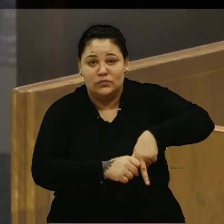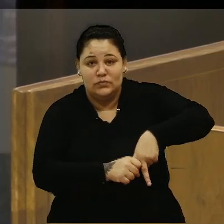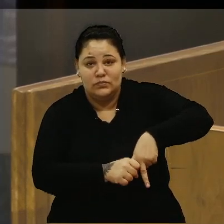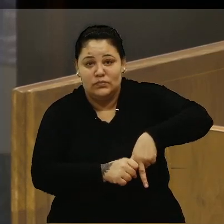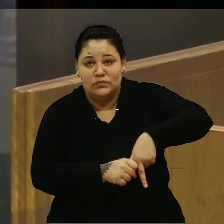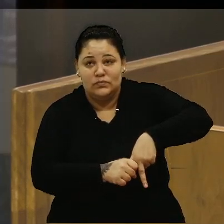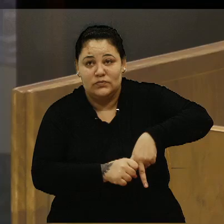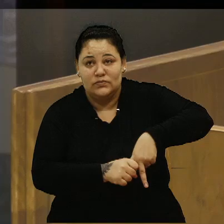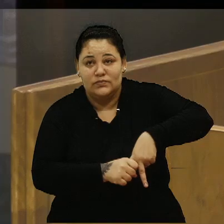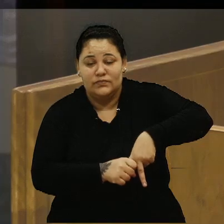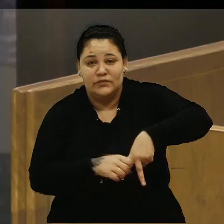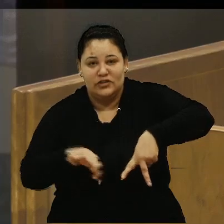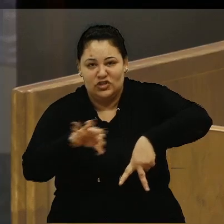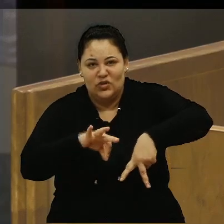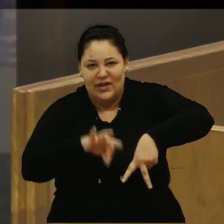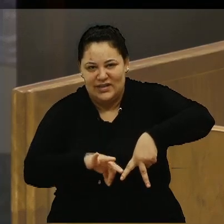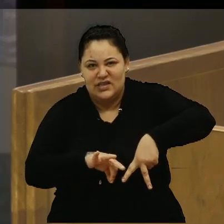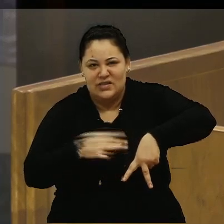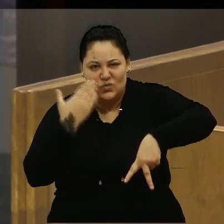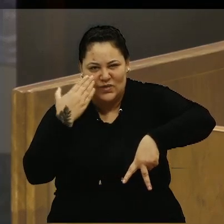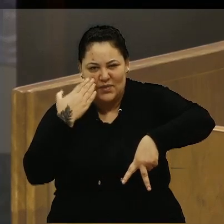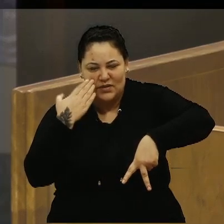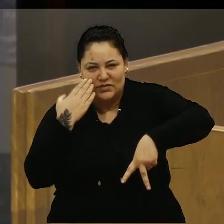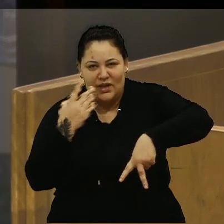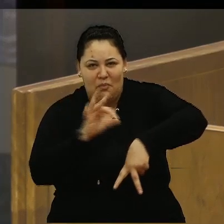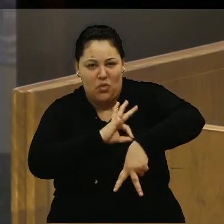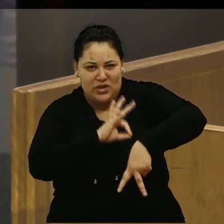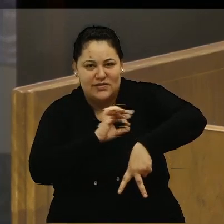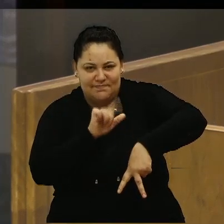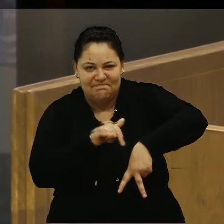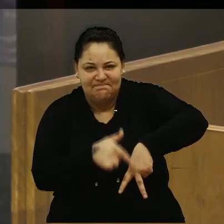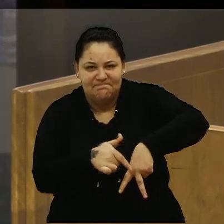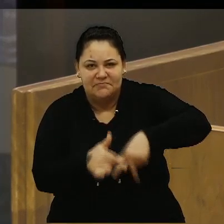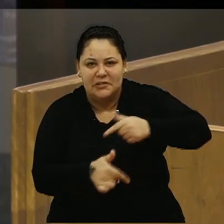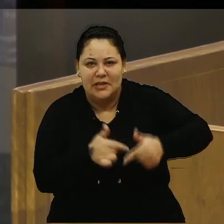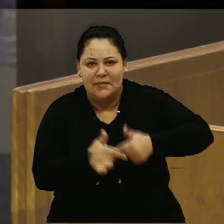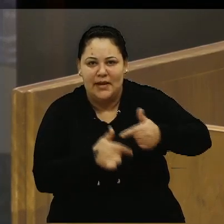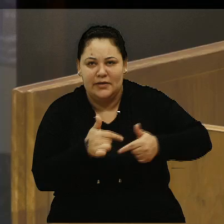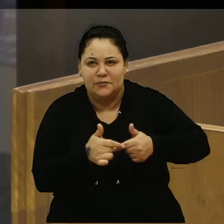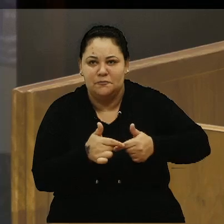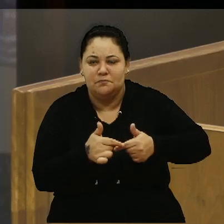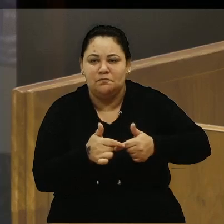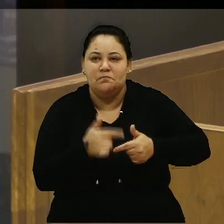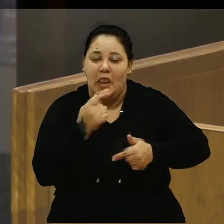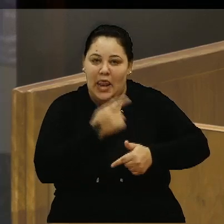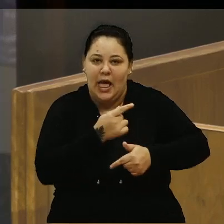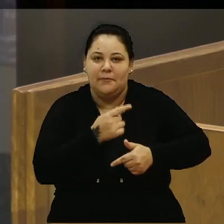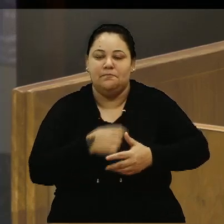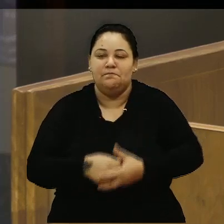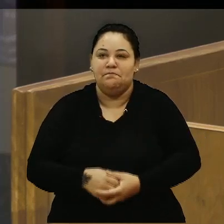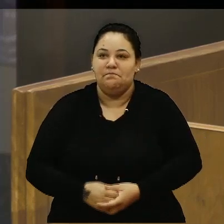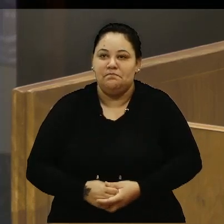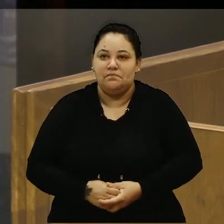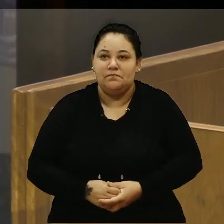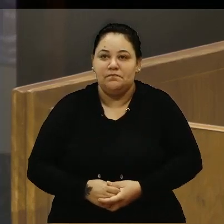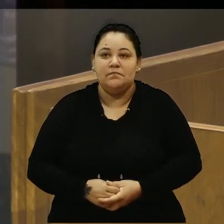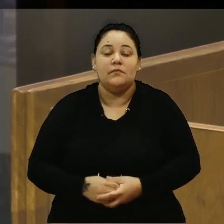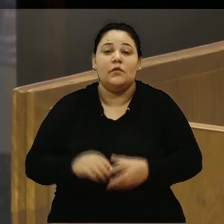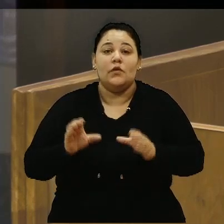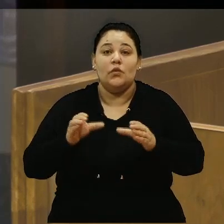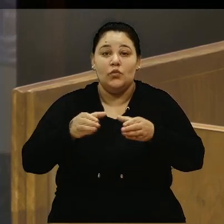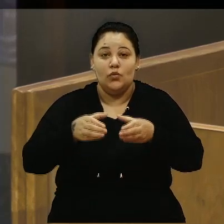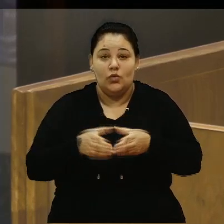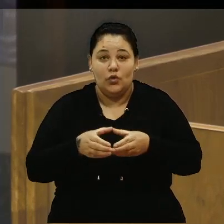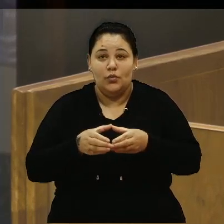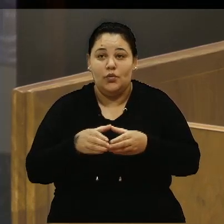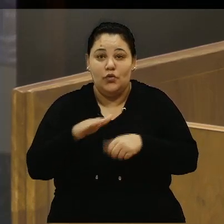e ajudando no processo daquela cooperativa. A cooperativa,